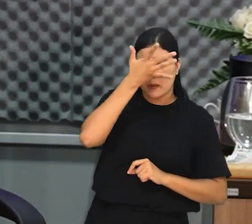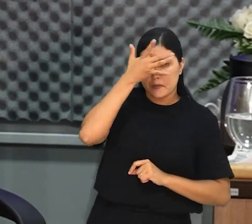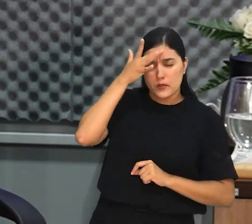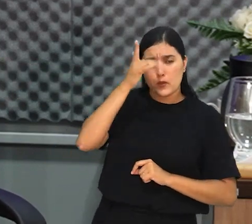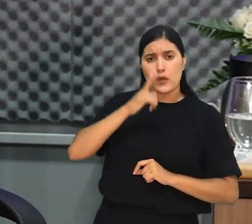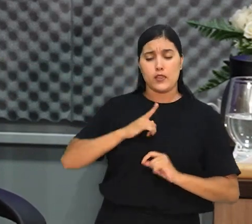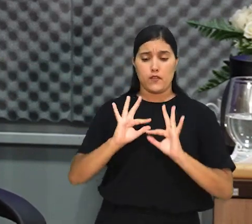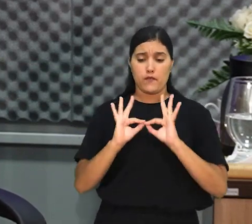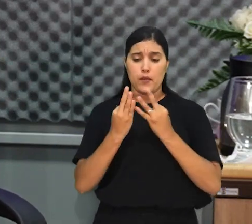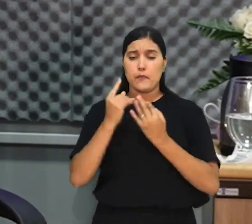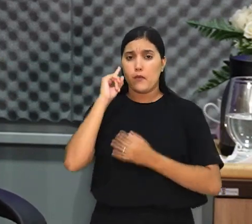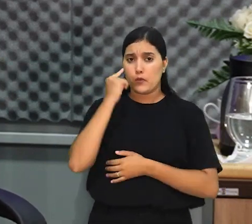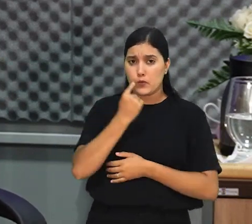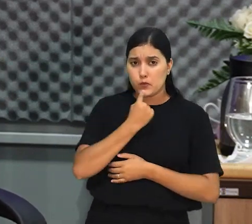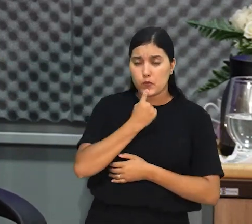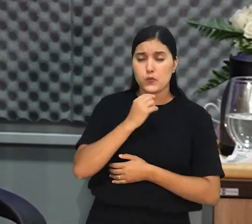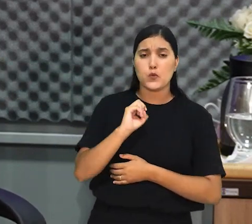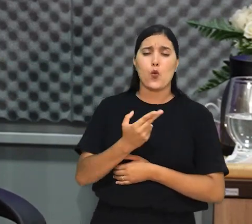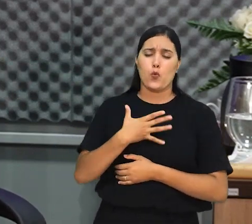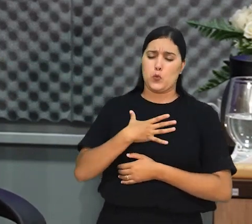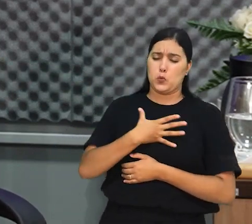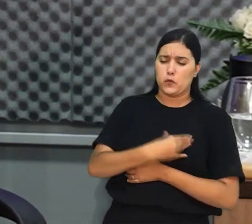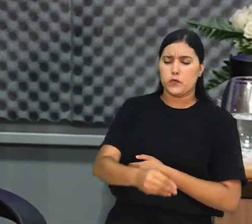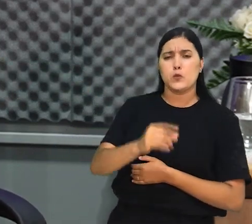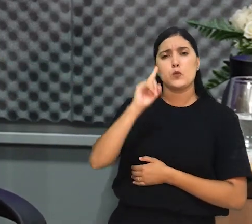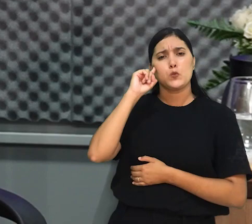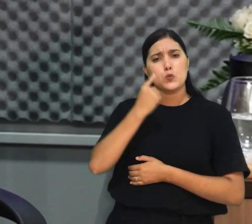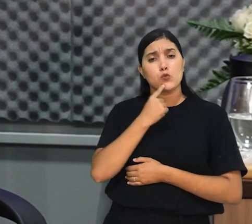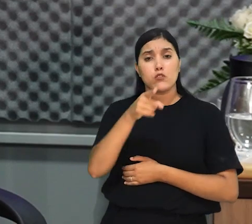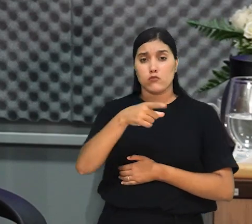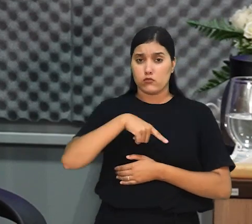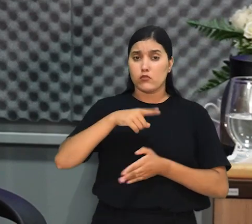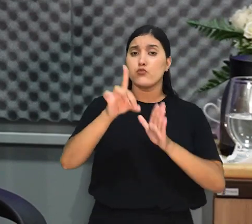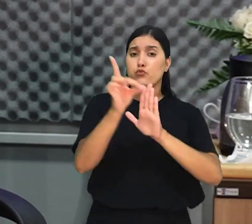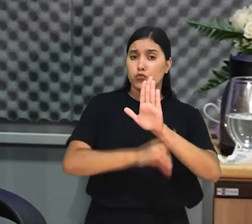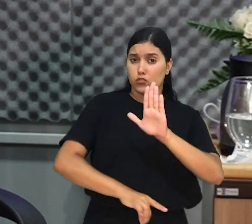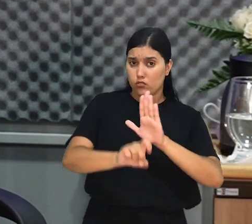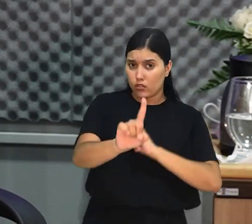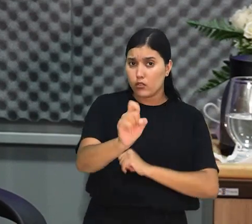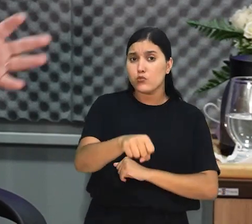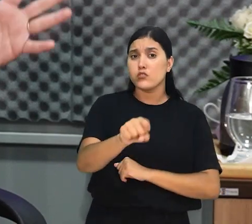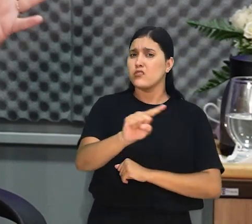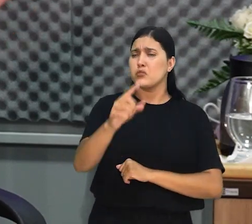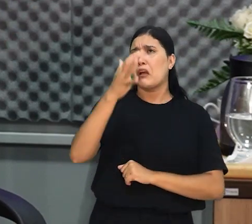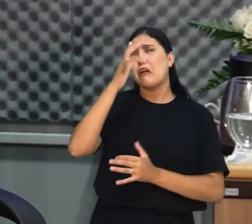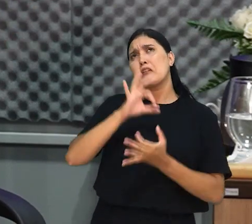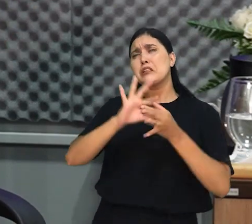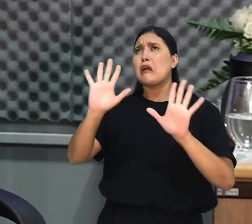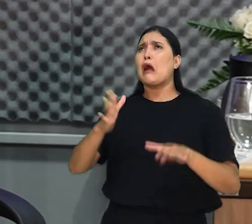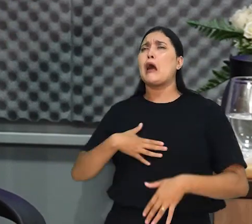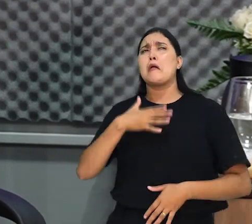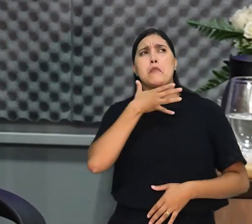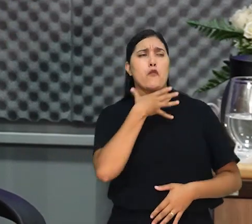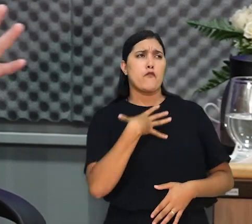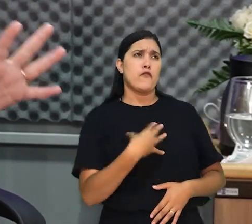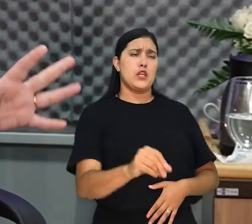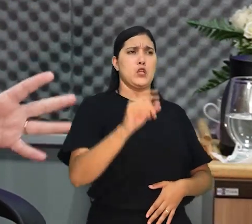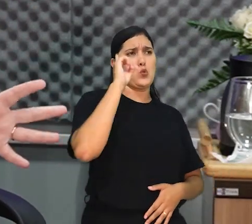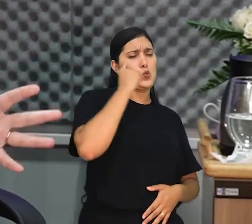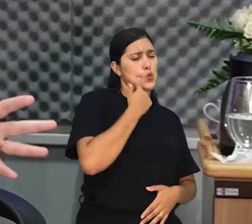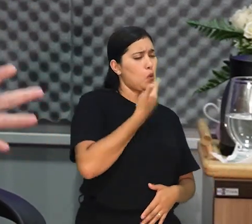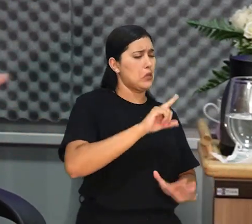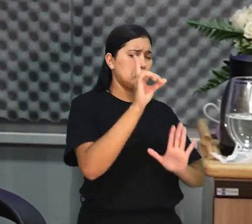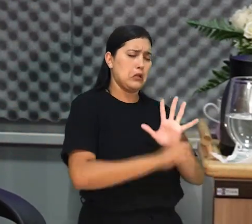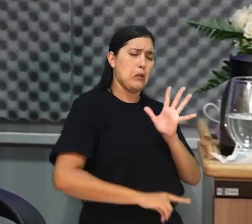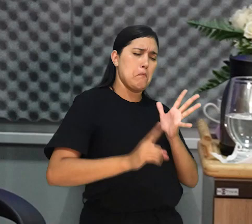algum parente que é surdo, né? Ou um filho, vocês têm direitos, tá? Não deixe, porque meu filho é isso, ele não tem direito